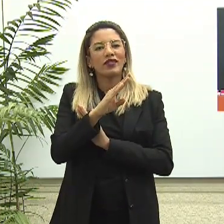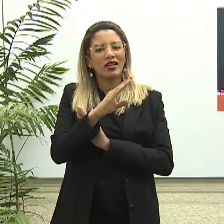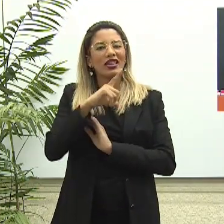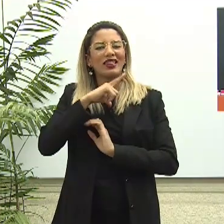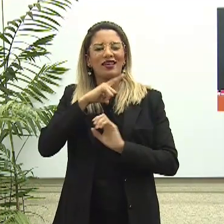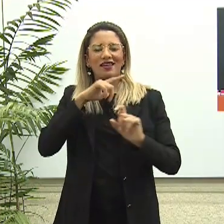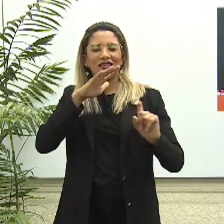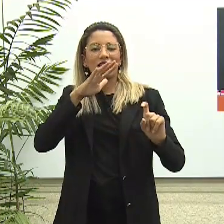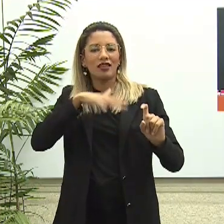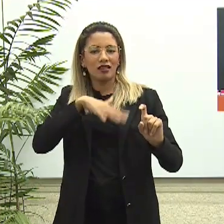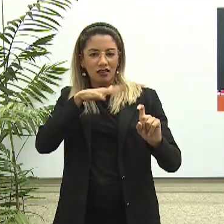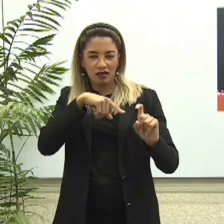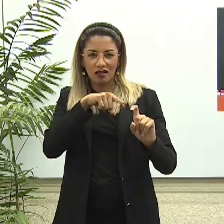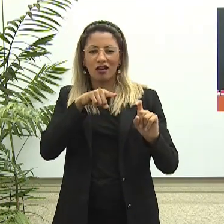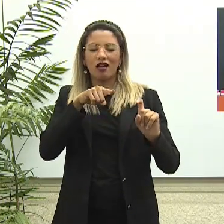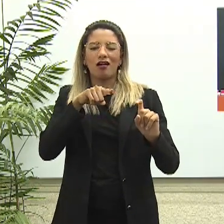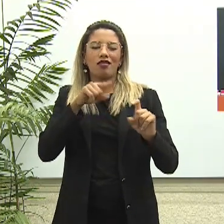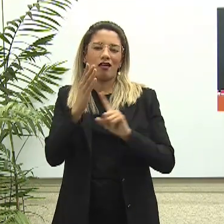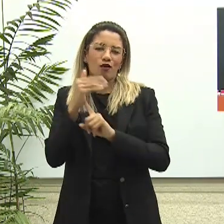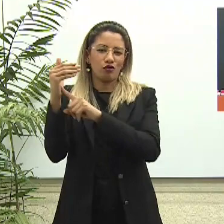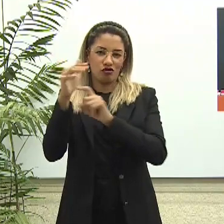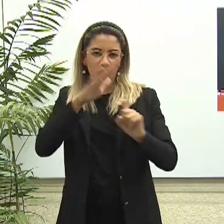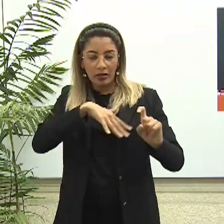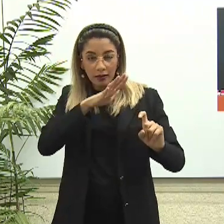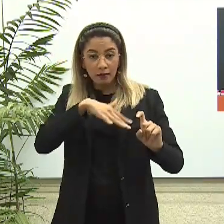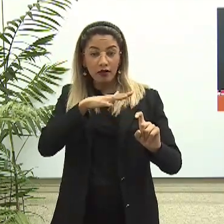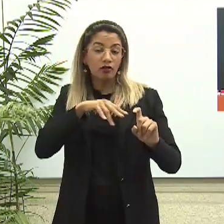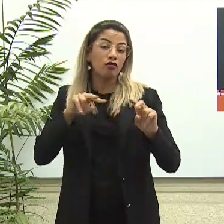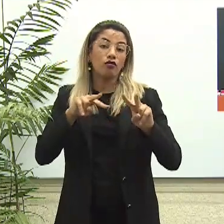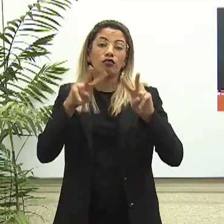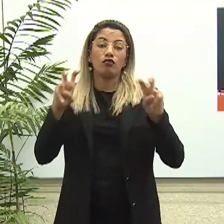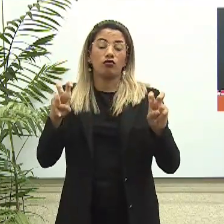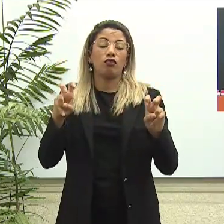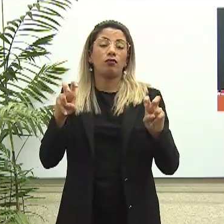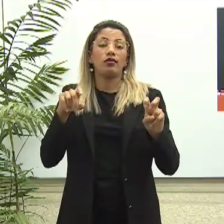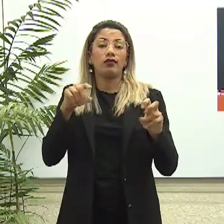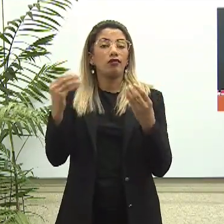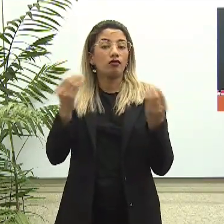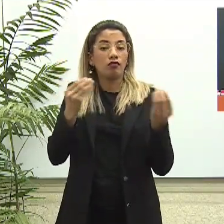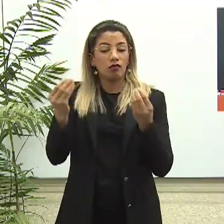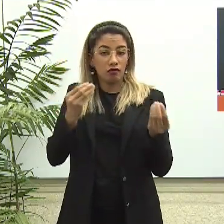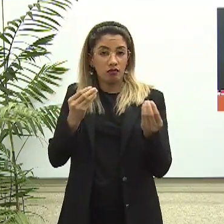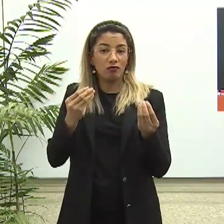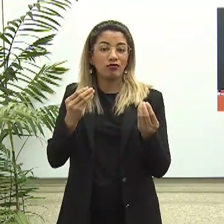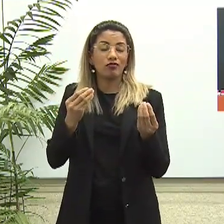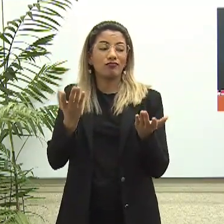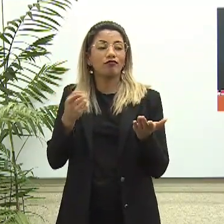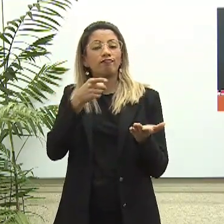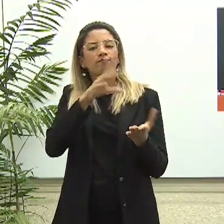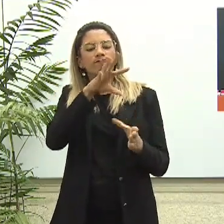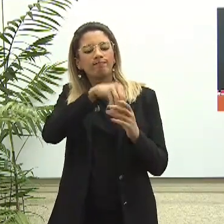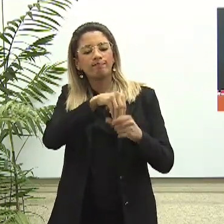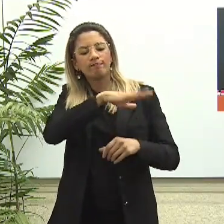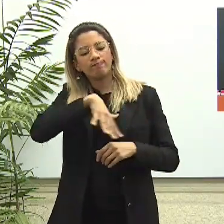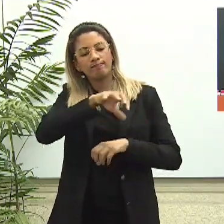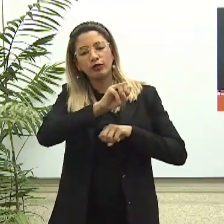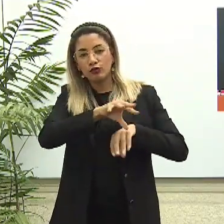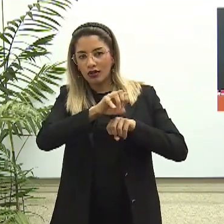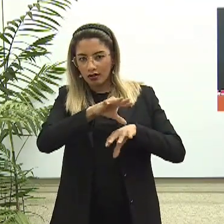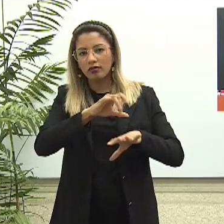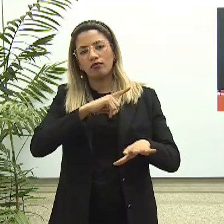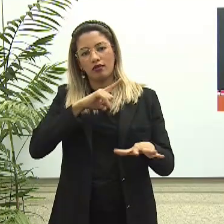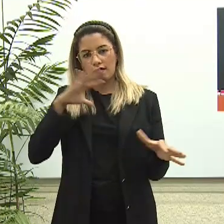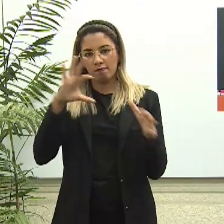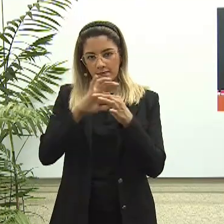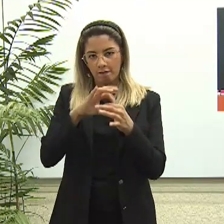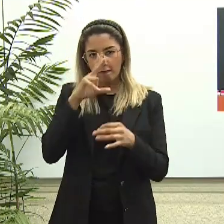tecnologia redimindo a humanidade como Redentora ele tá muito presente na educação Eu sou professor há 23 anos sala